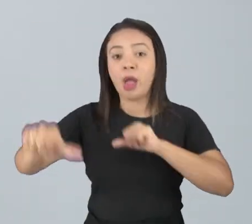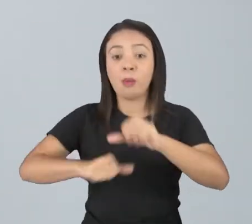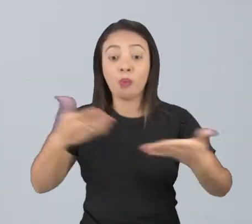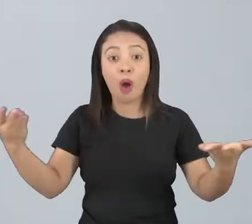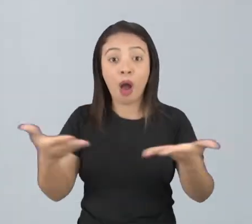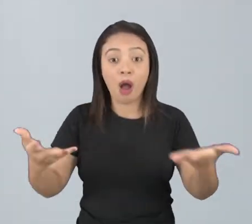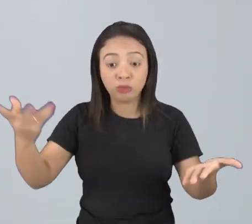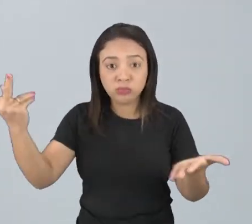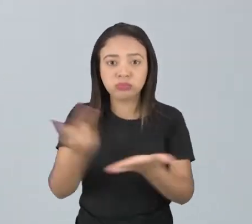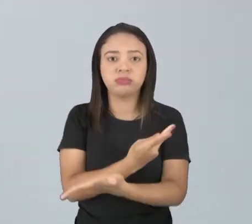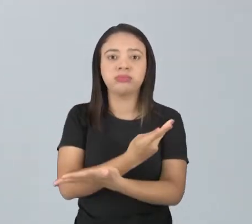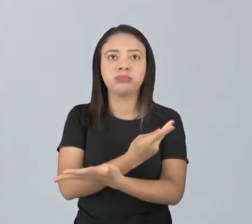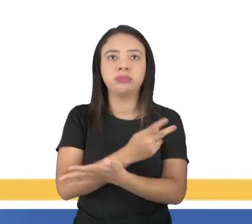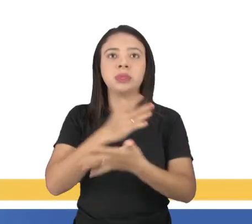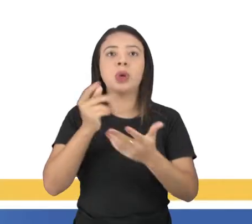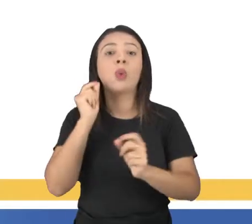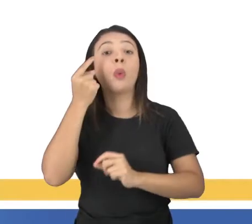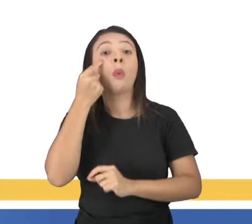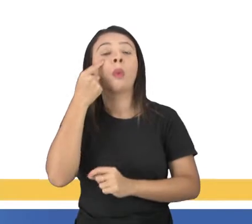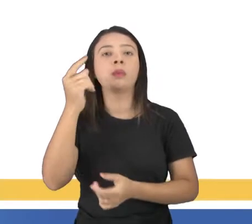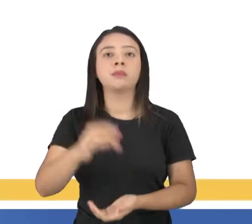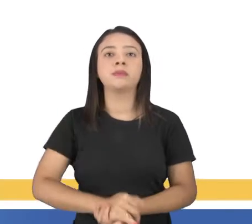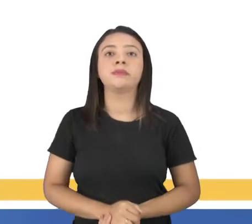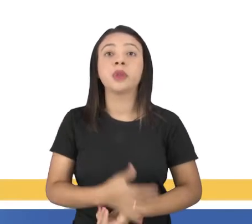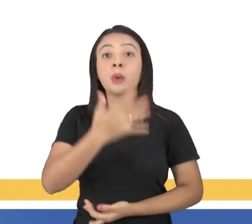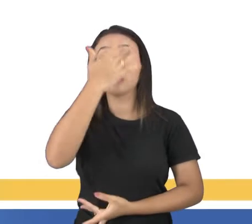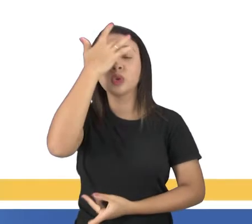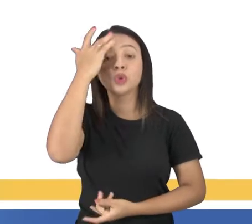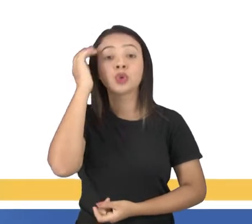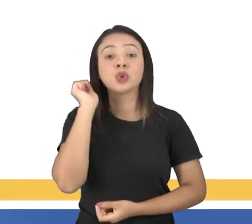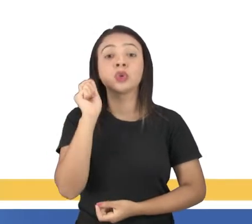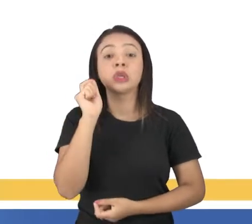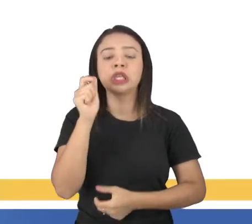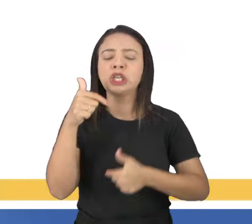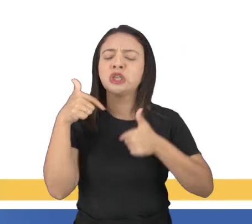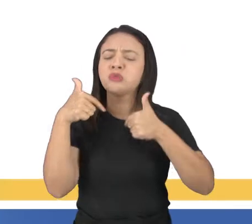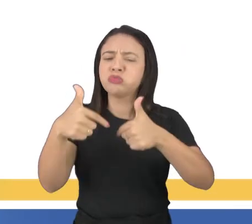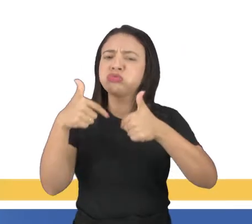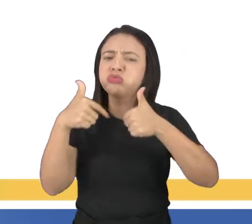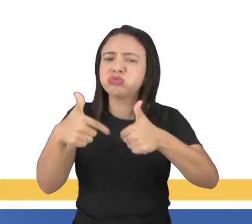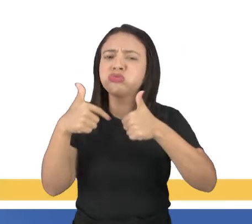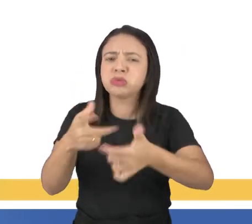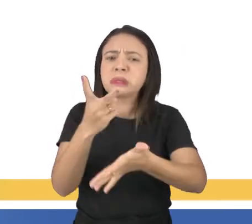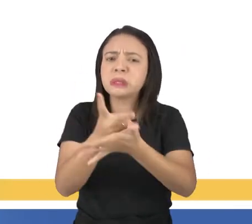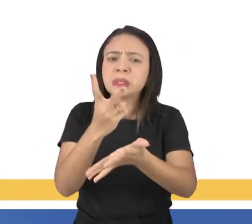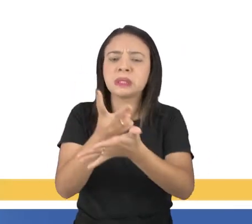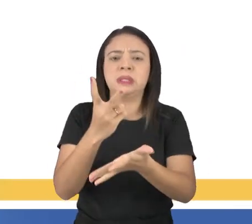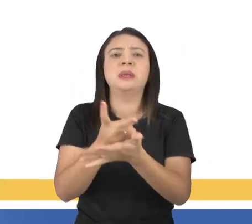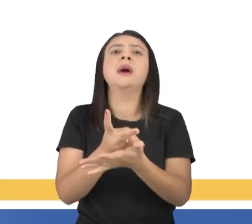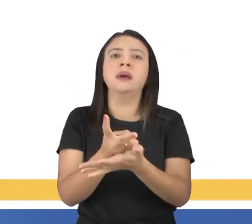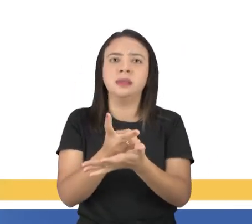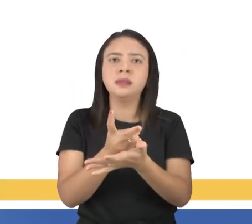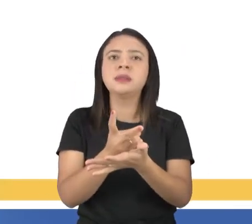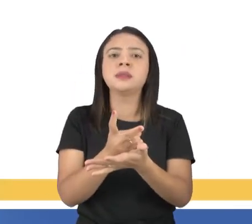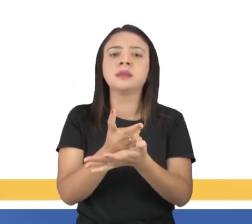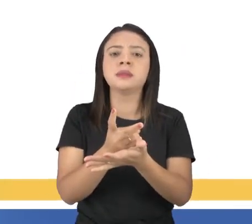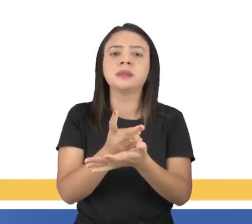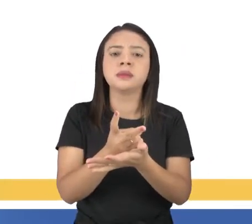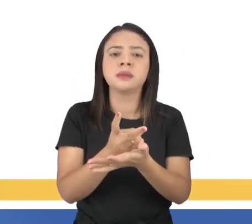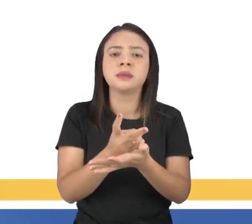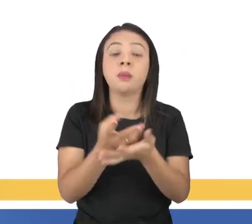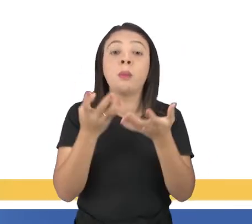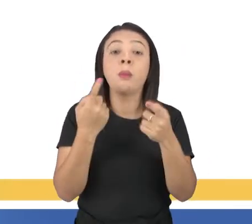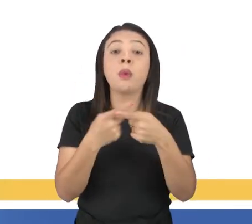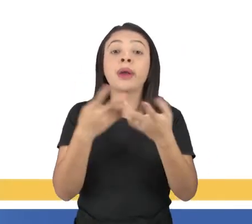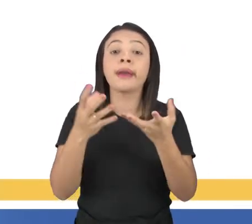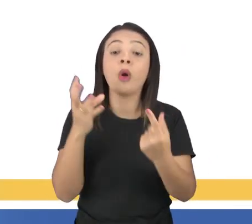o que é um ativista. Observe. Pessoa que trabalha de modo ativo, eficiente, na prática por uma